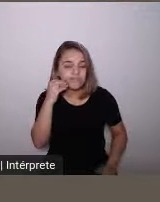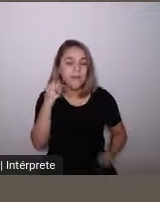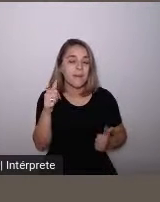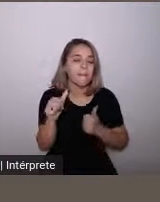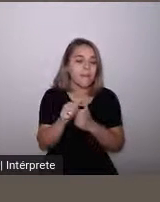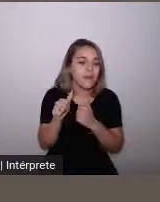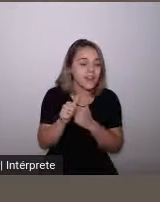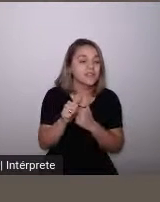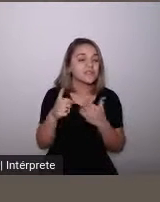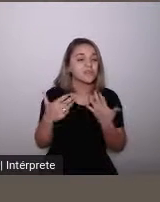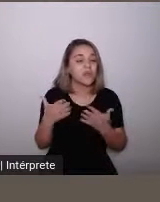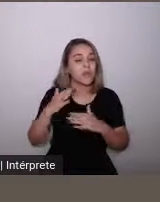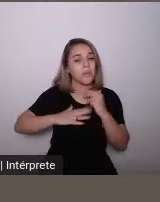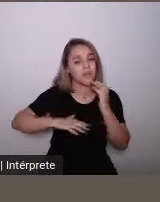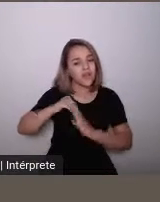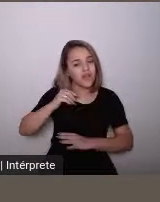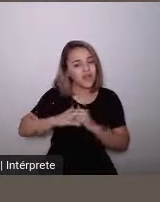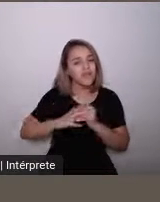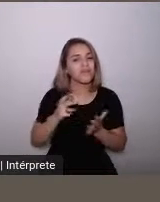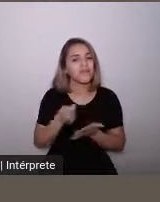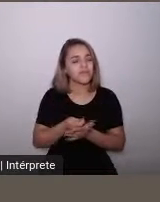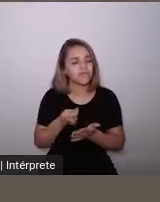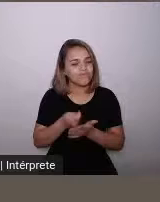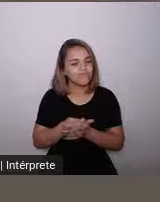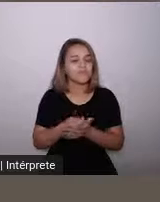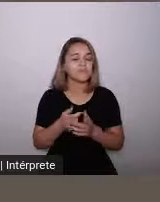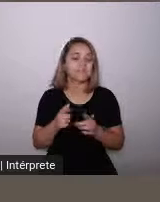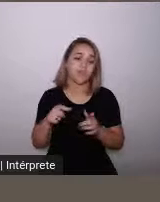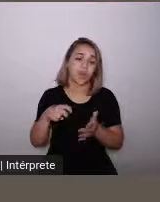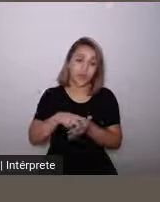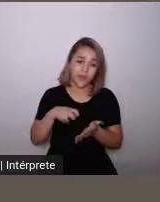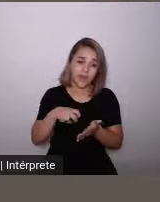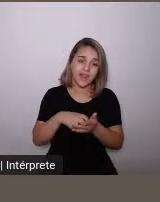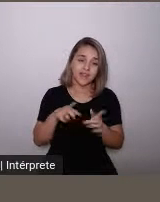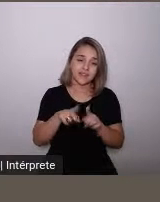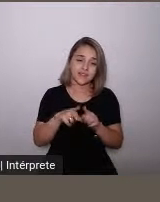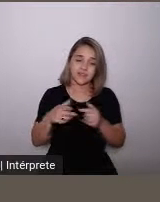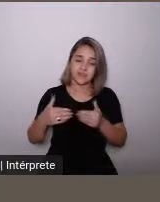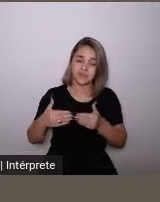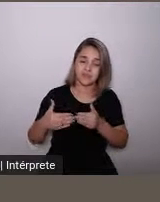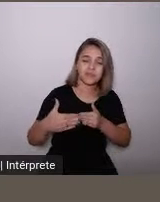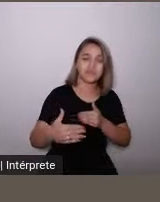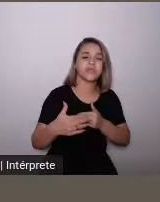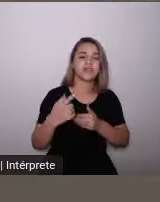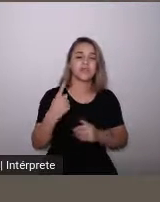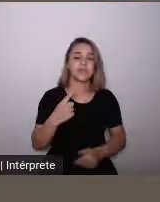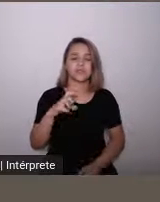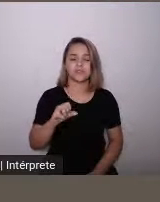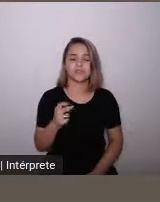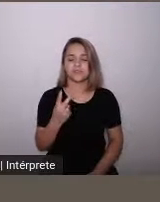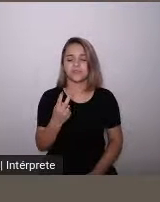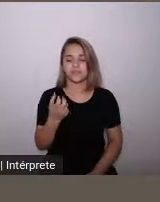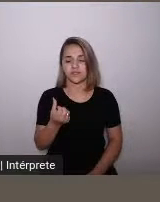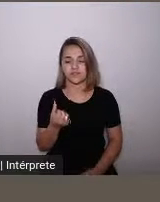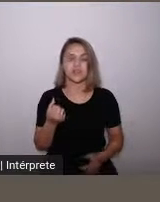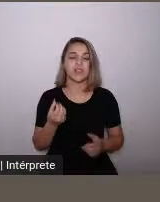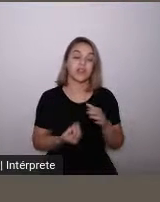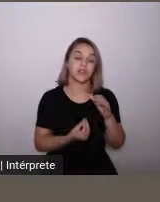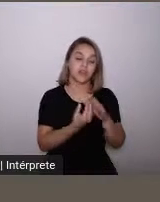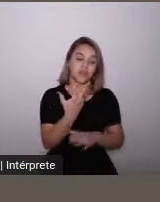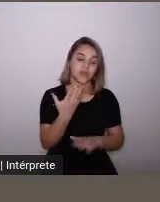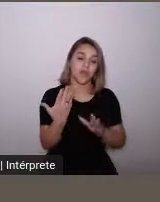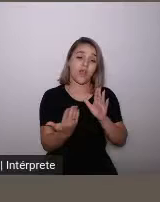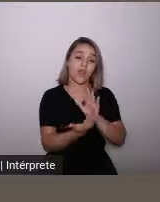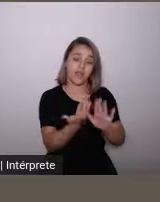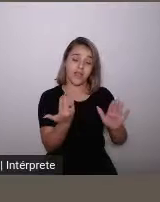ela vai ser condenada e duramente combatida, principalmente a partir de 1926, com a criação da revista Cinearte. Há